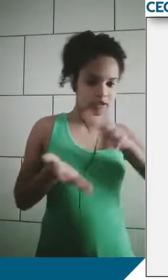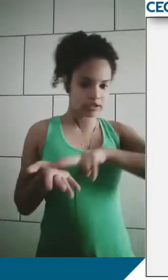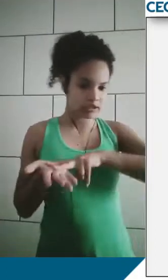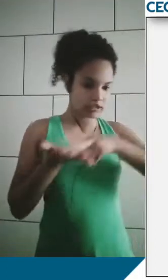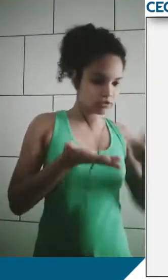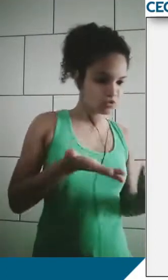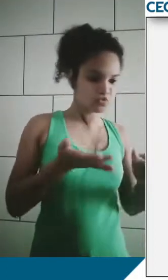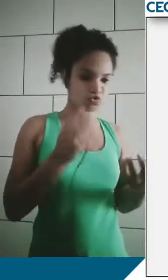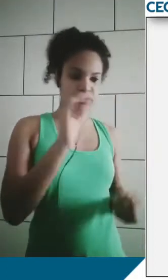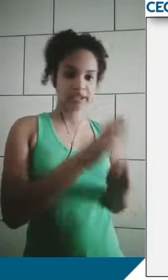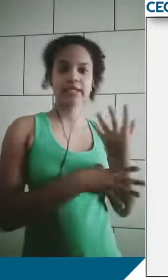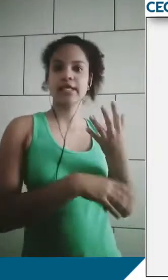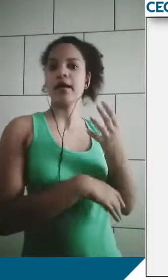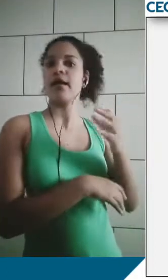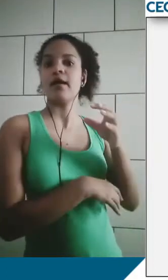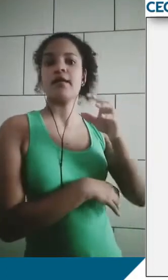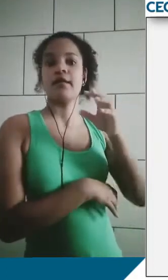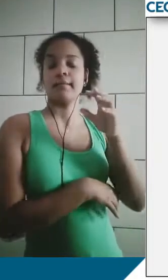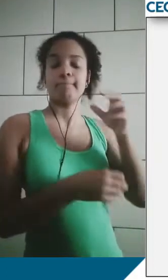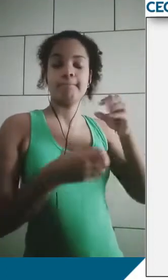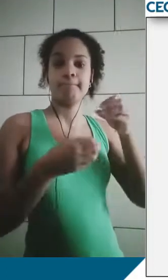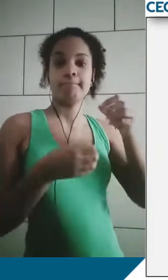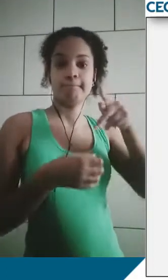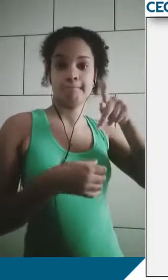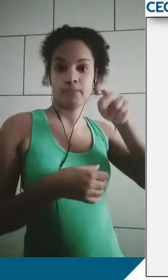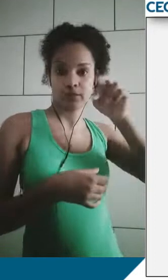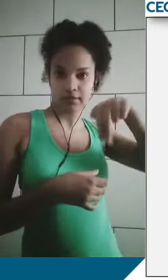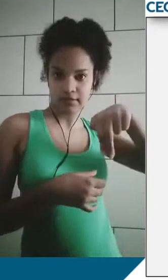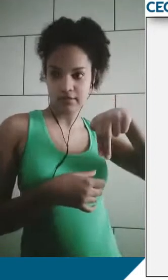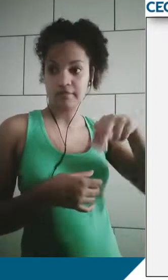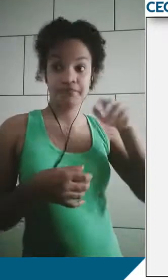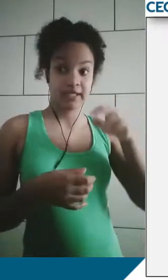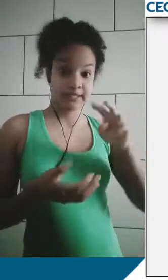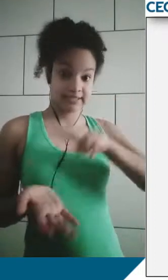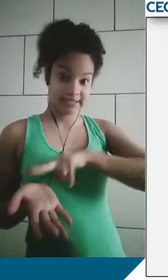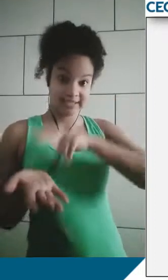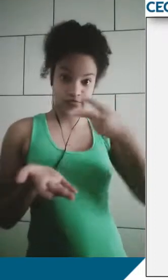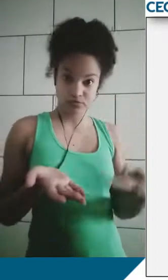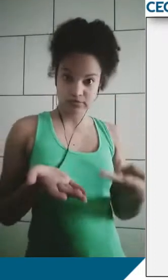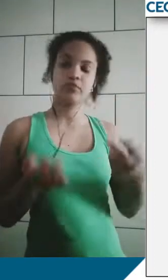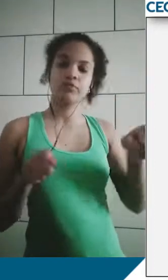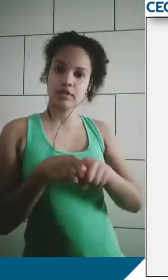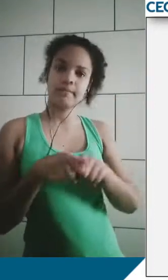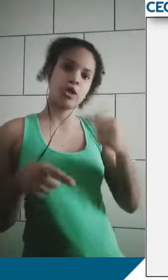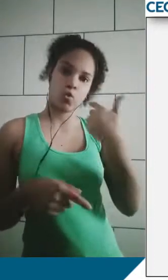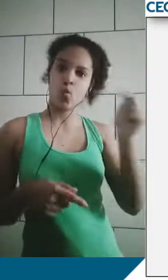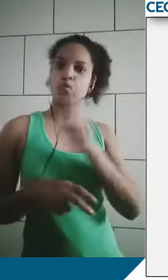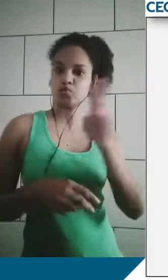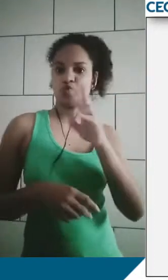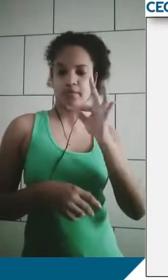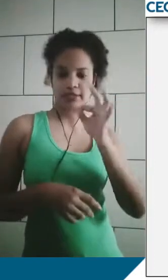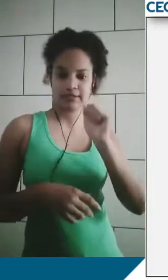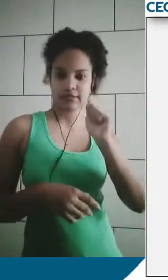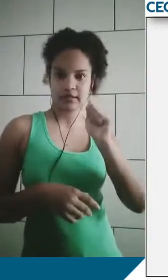proteínas. tradução é o nome de outro fenômeno relacionado aos ácidos nucleicos.